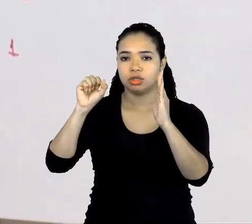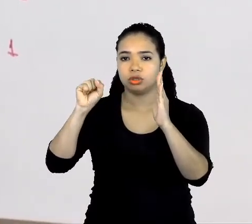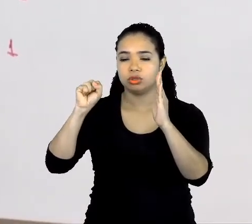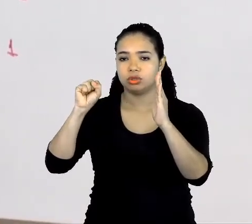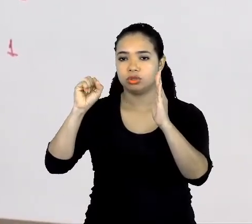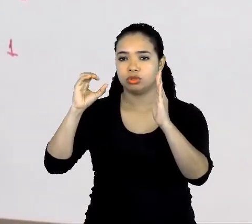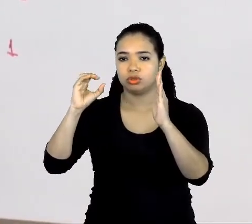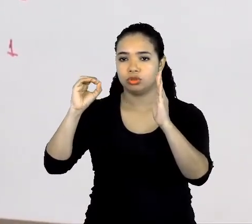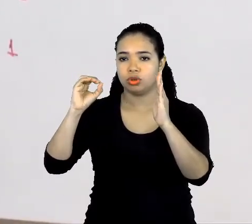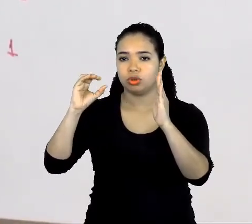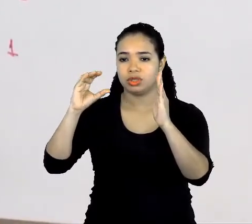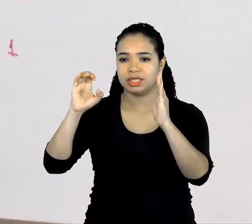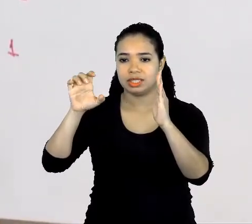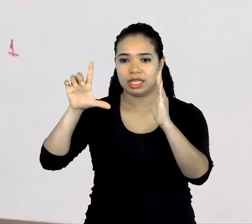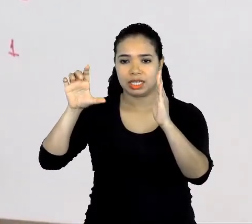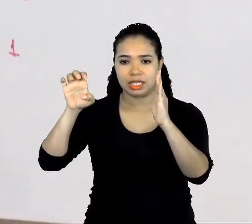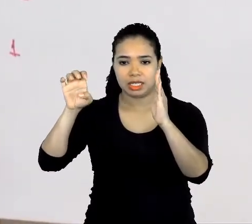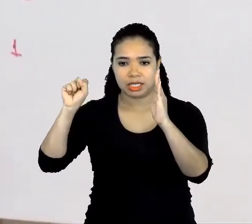esses ângulos